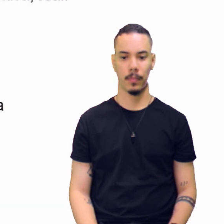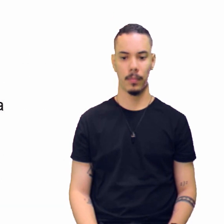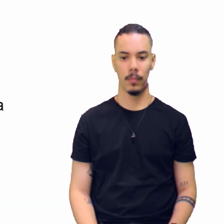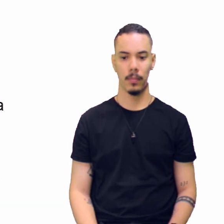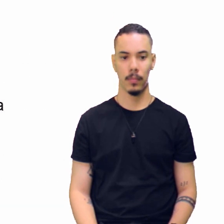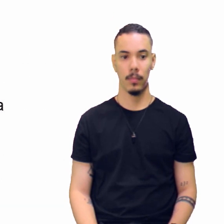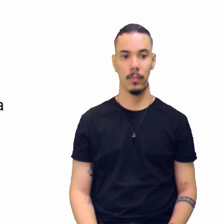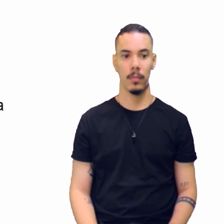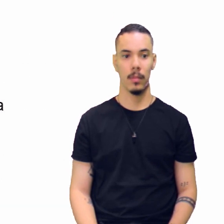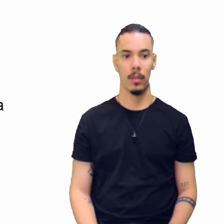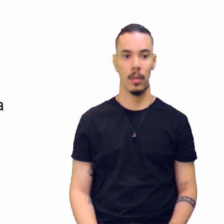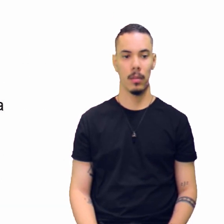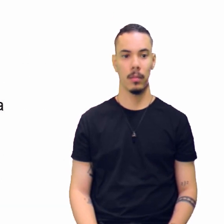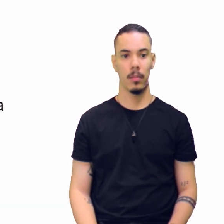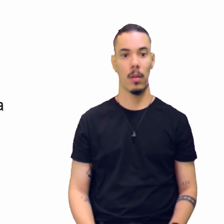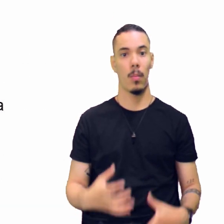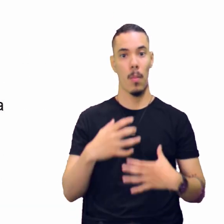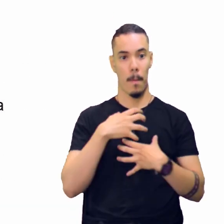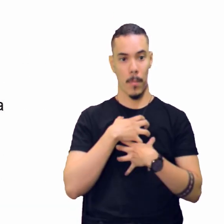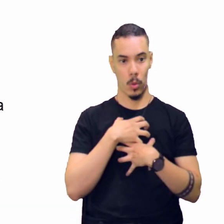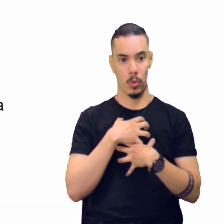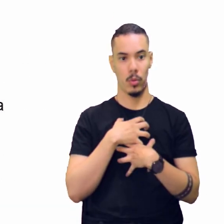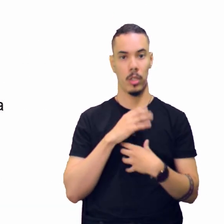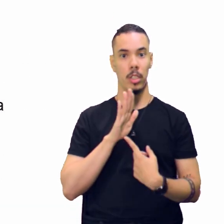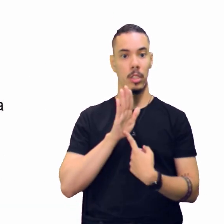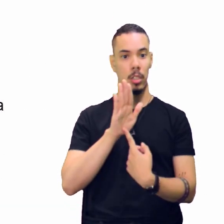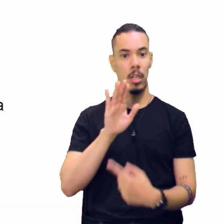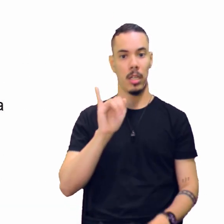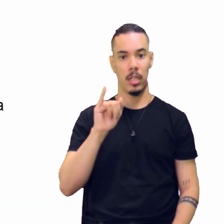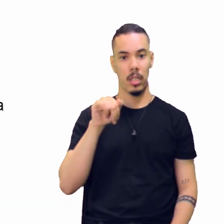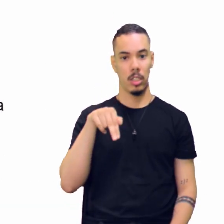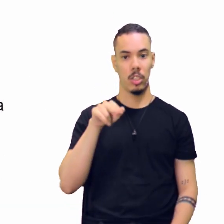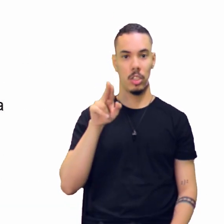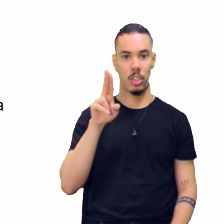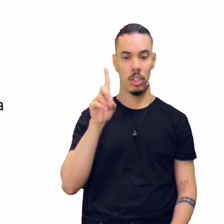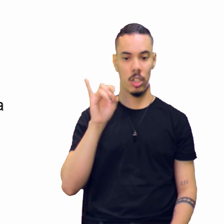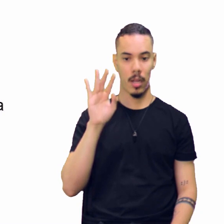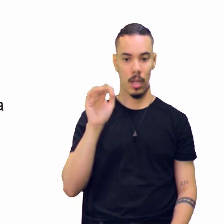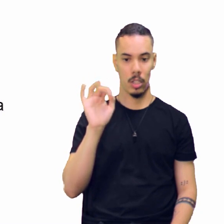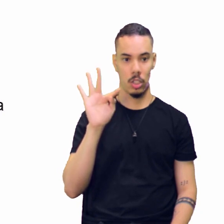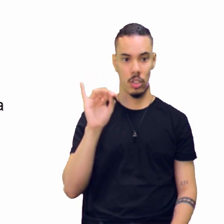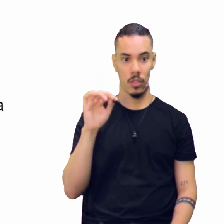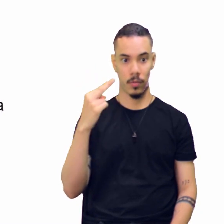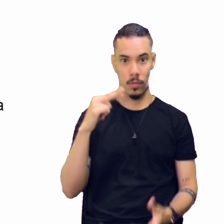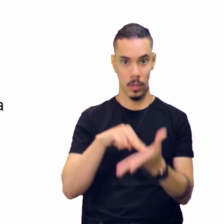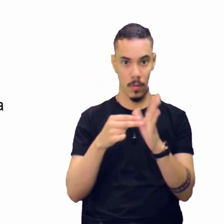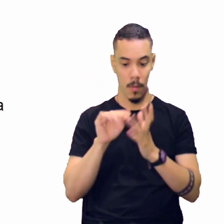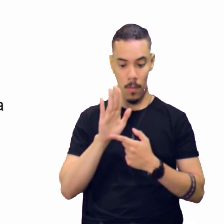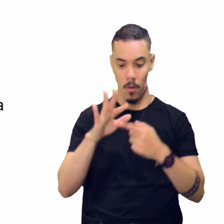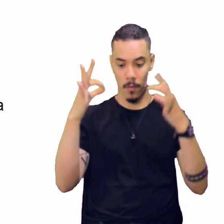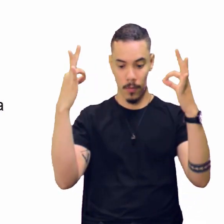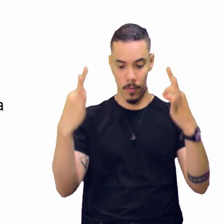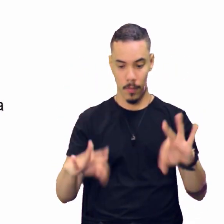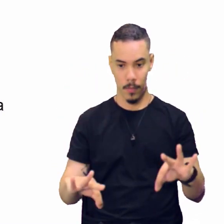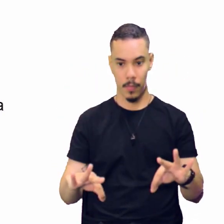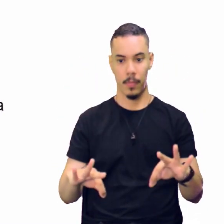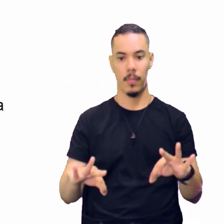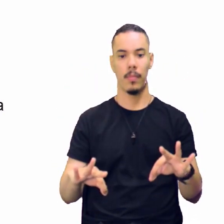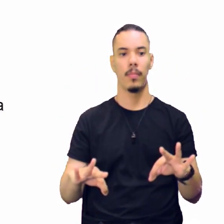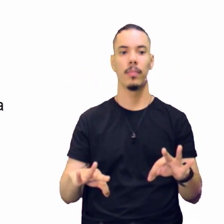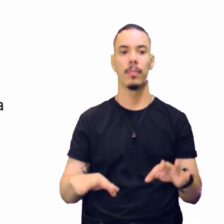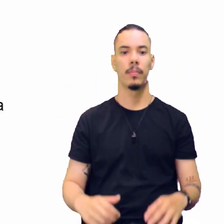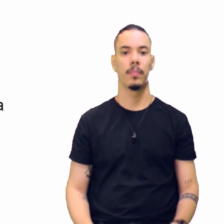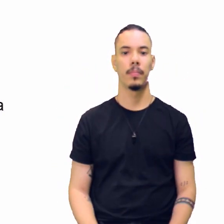o modo, amadinha, tem o modo indicativo, né? Olha só, é a certeza, né? Apresenta o fato de